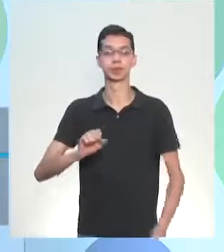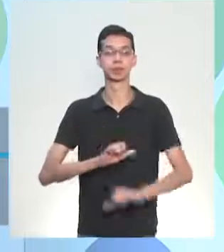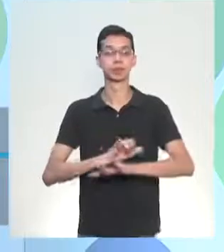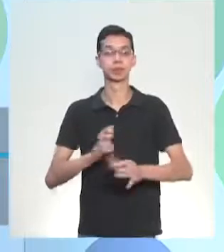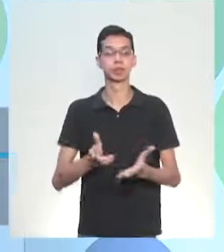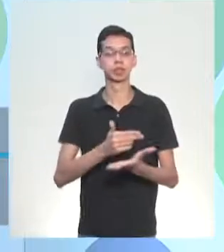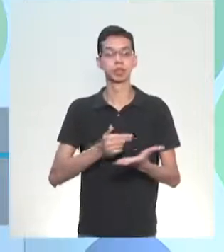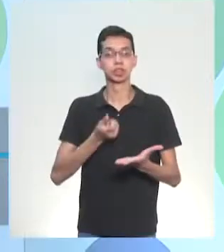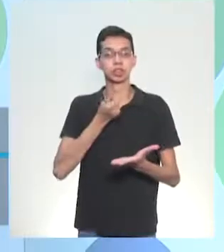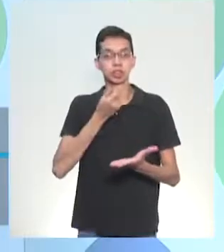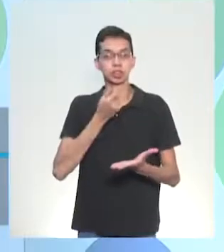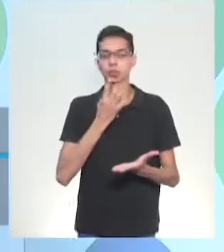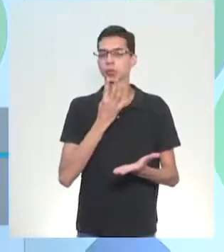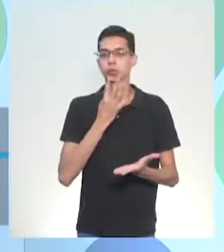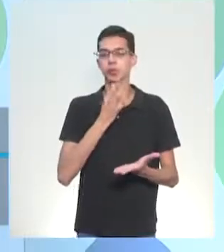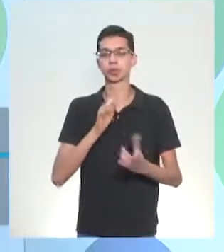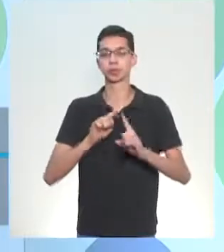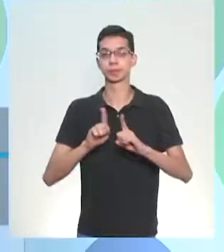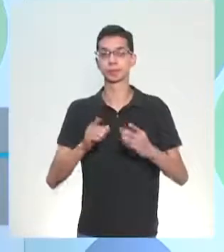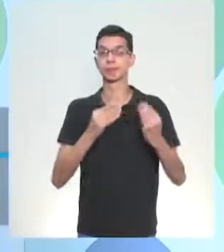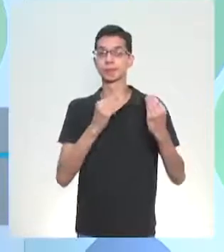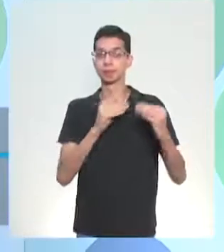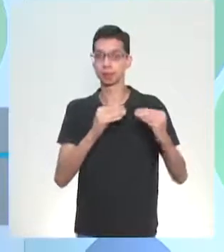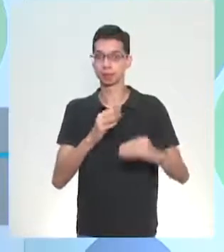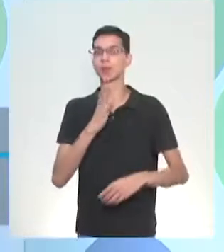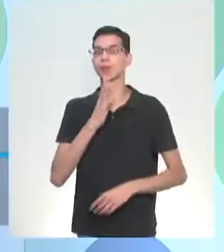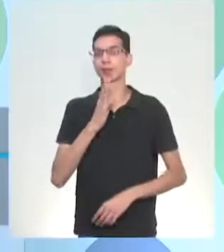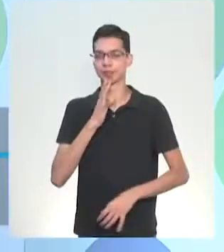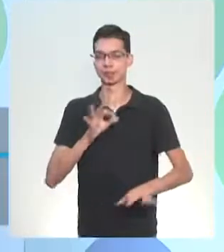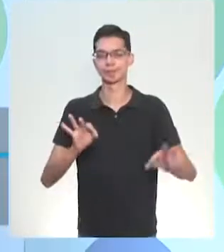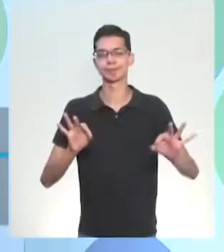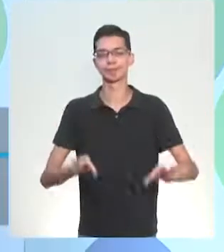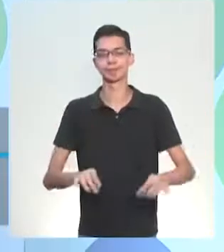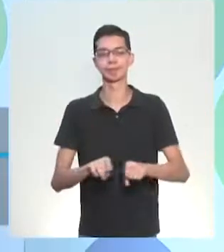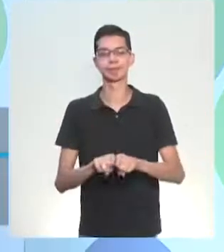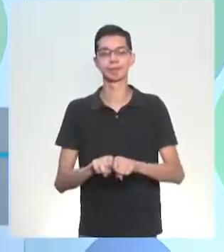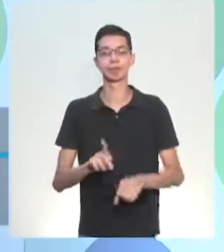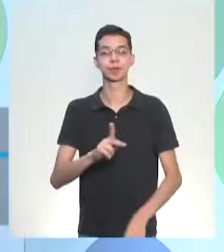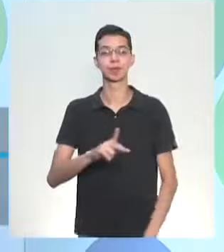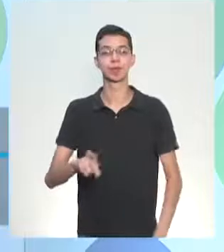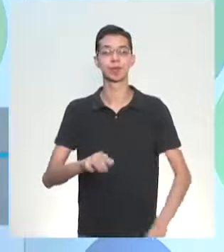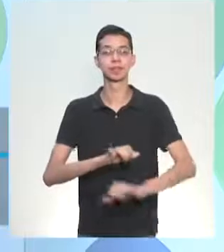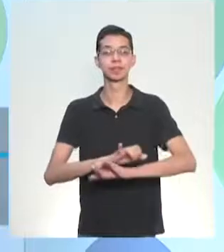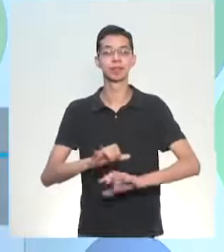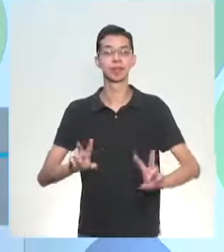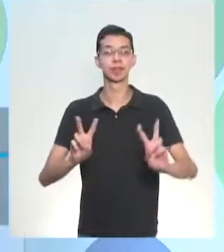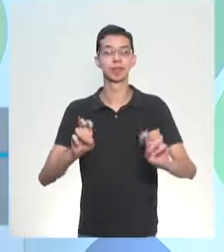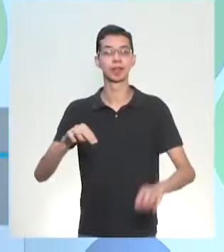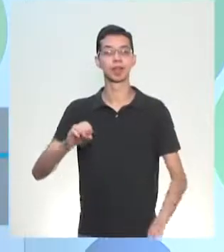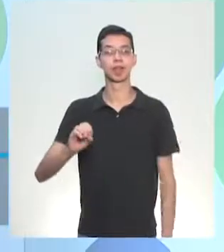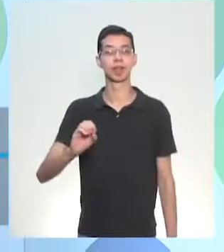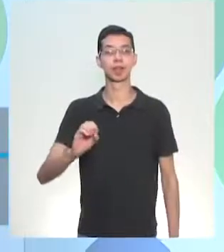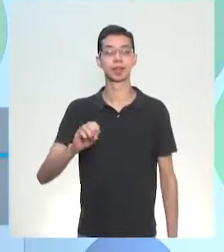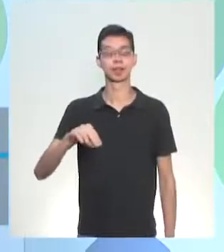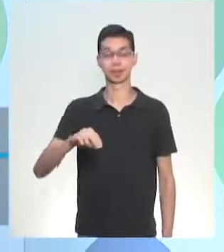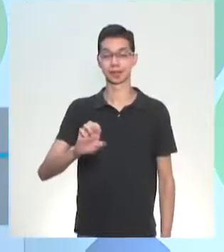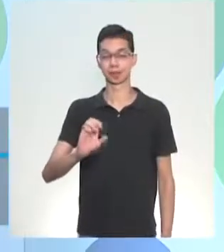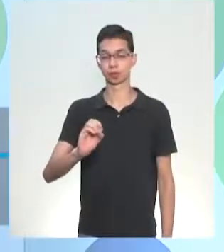conhece com certeza. Para o Valdomiro dizendo que é um neologismo, né, essa etiqueta, dizendo a etiqueta na